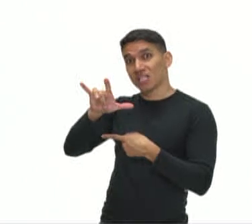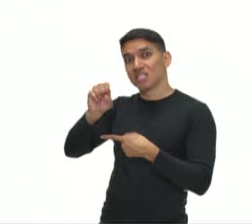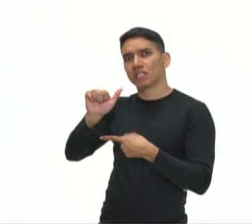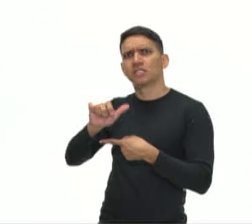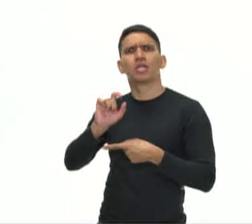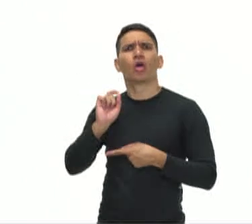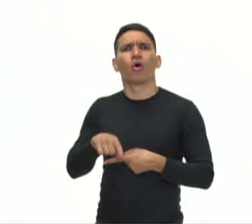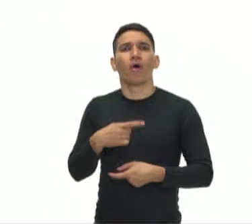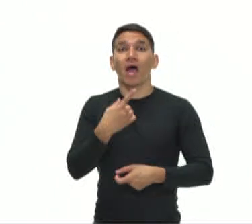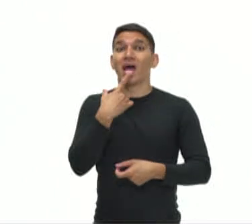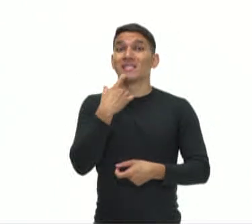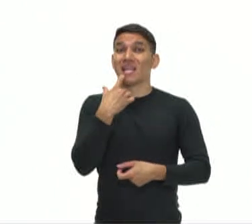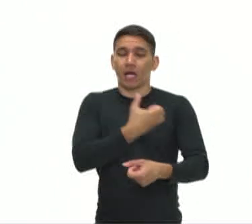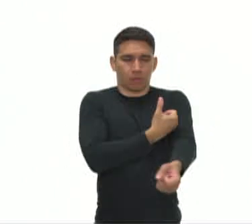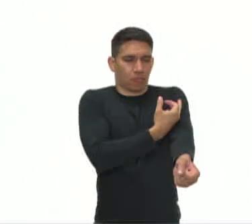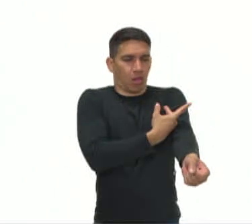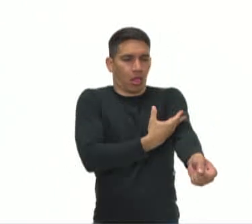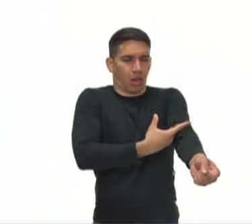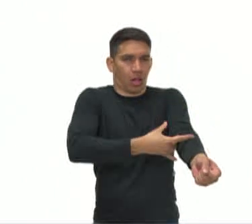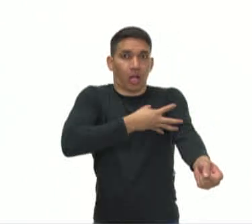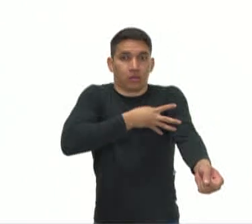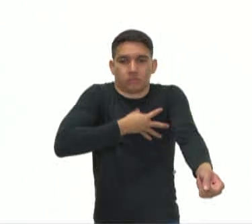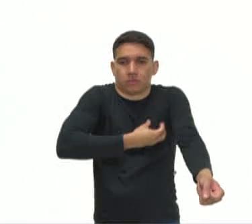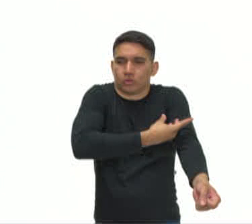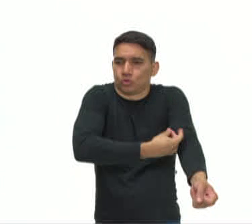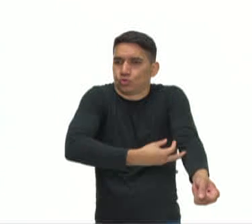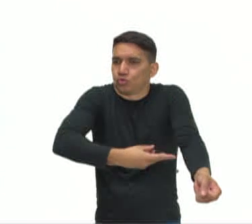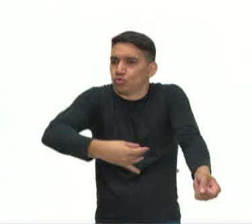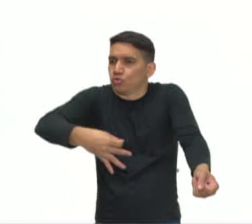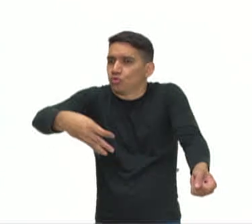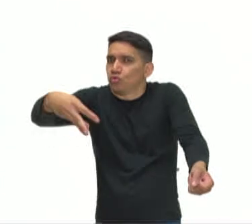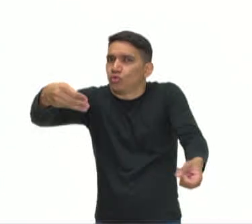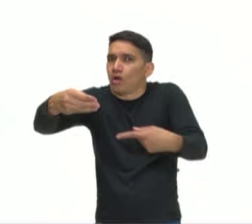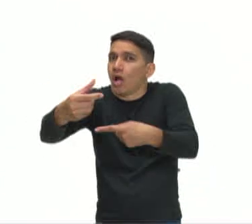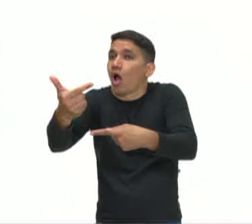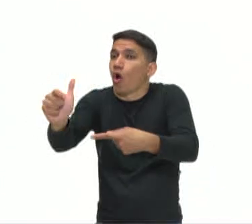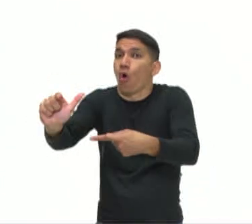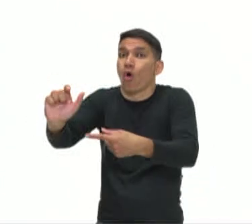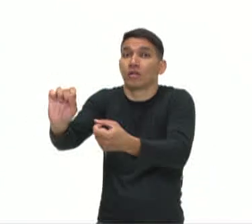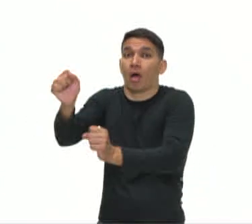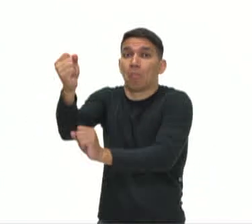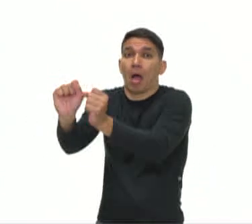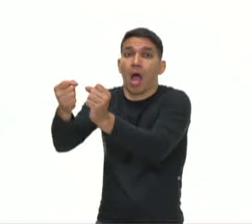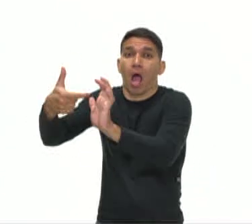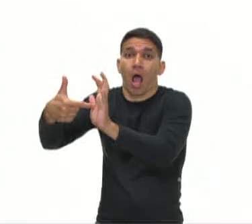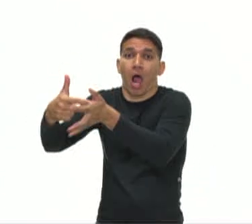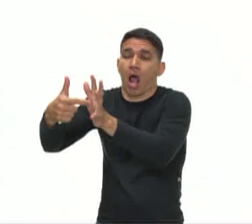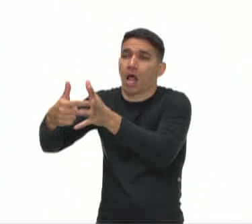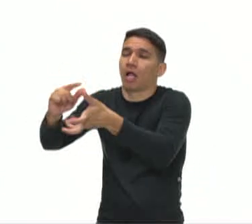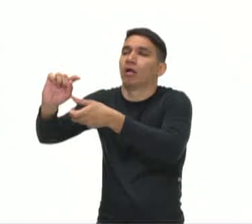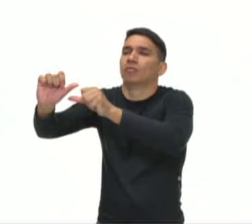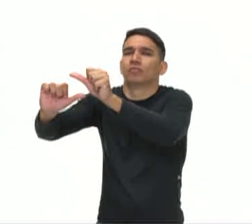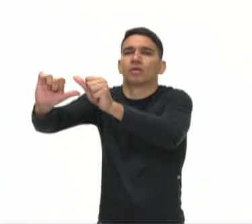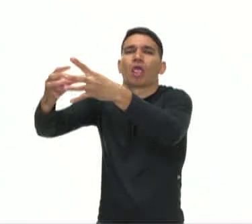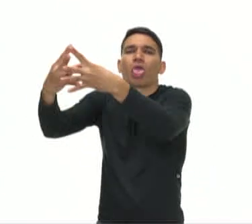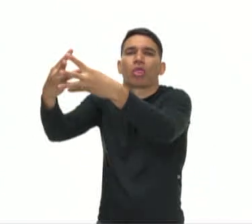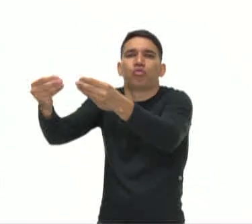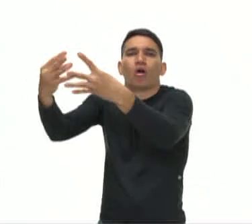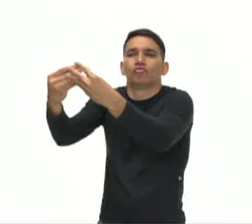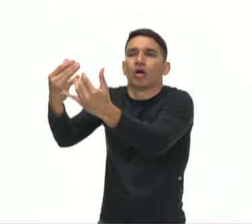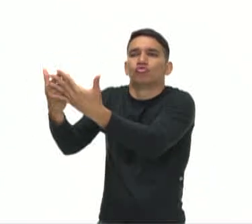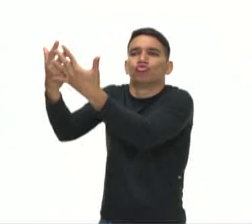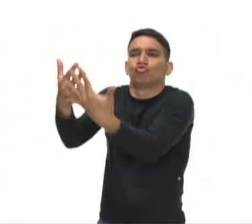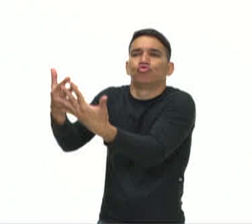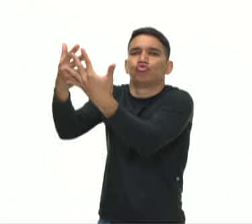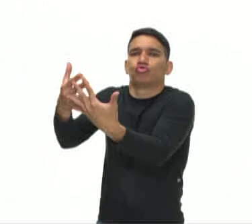máquina onde ele vai sendo filtrado e vai retornando ao corpo. Existem pesquisas também para o desenvolvimento